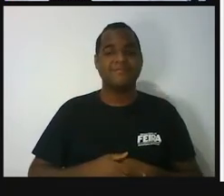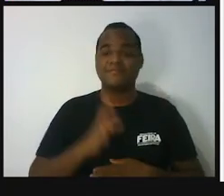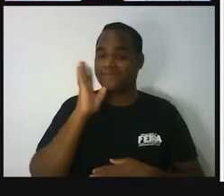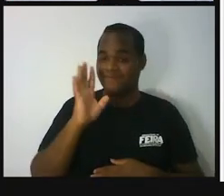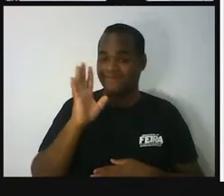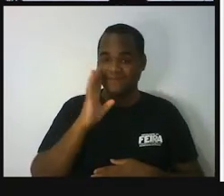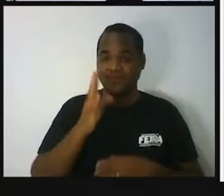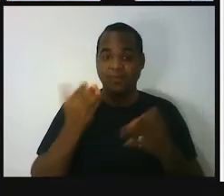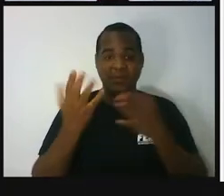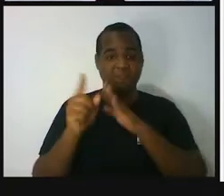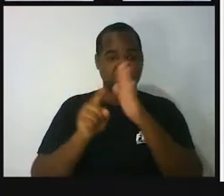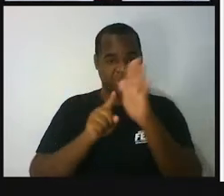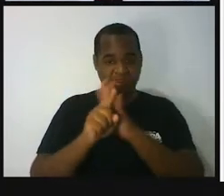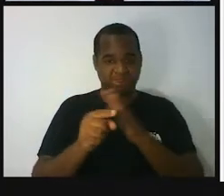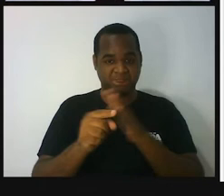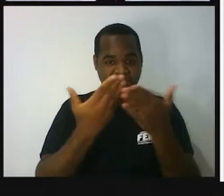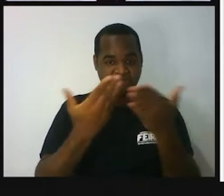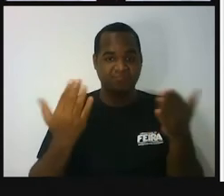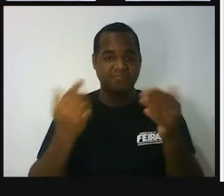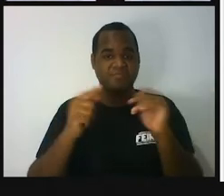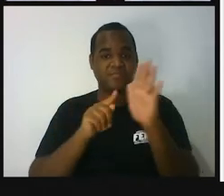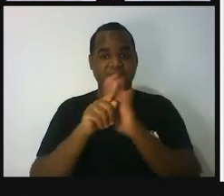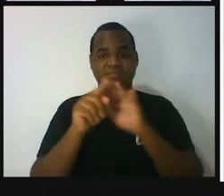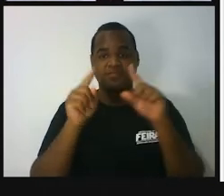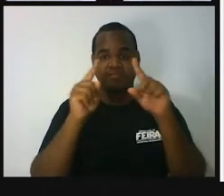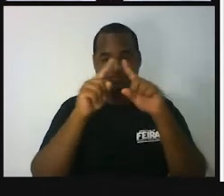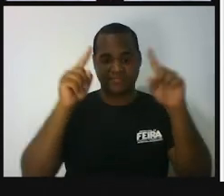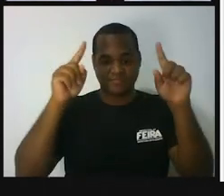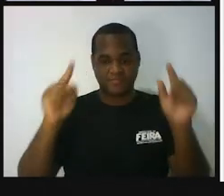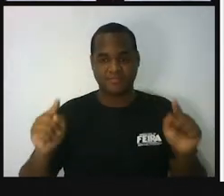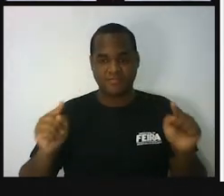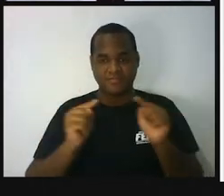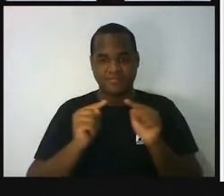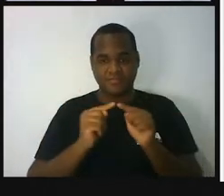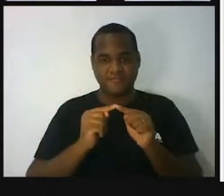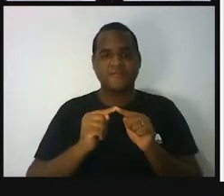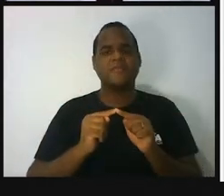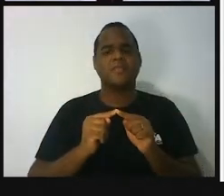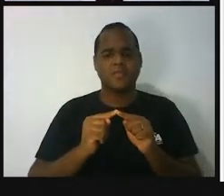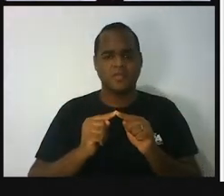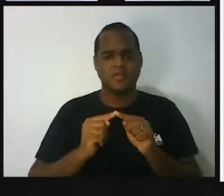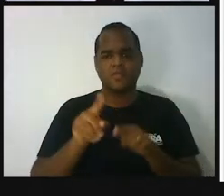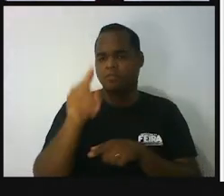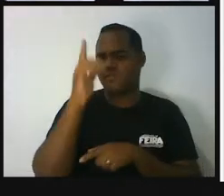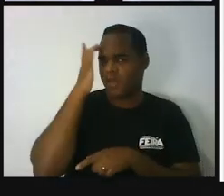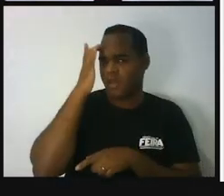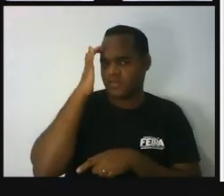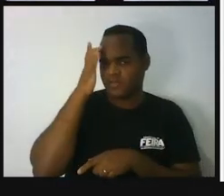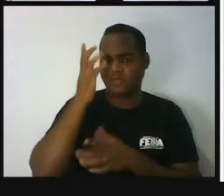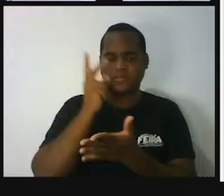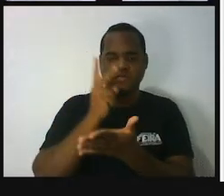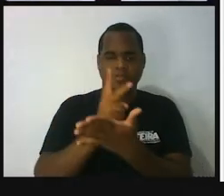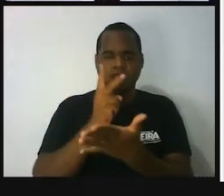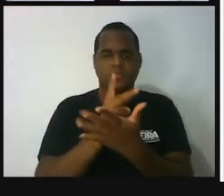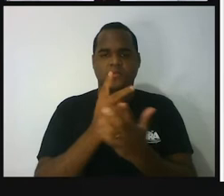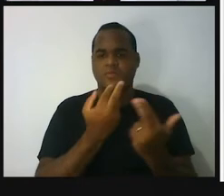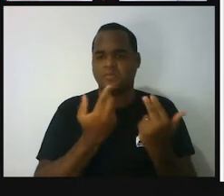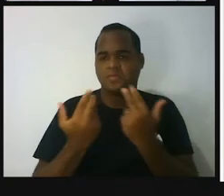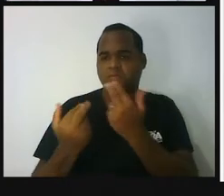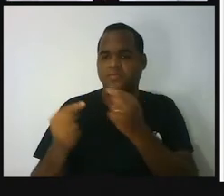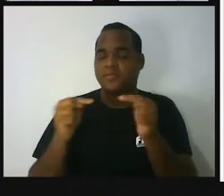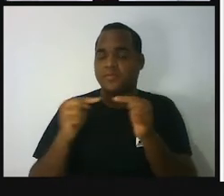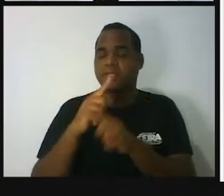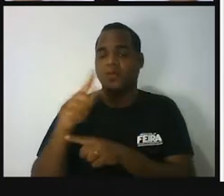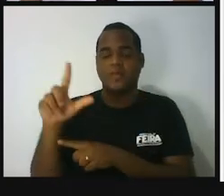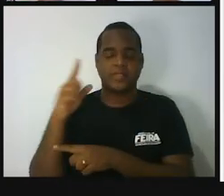Agora deixa eu te fazer uma pergunta, deixa eu te falar do quadrado. Você acha que essa mesma coisa acontece no quadrado? Se a gente